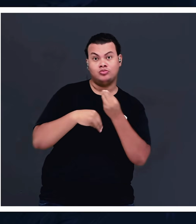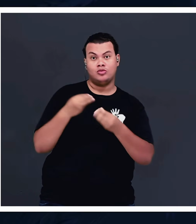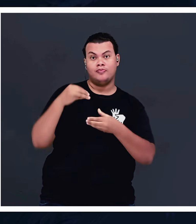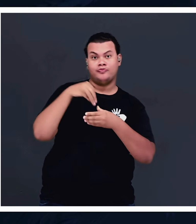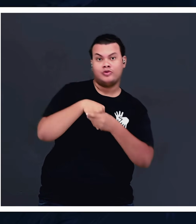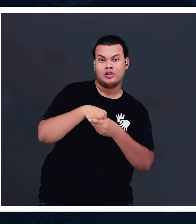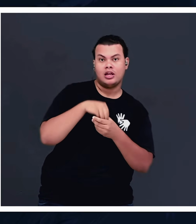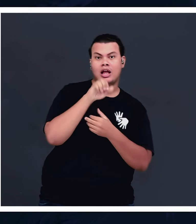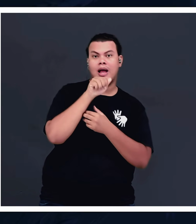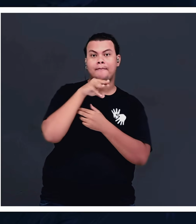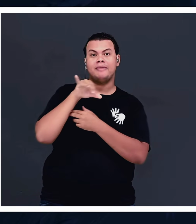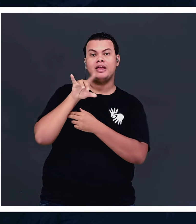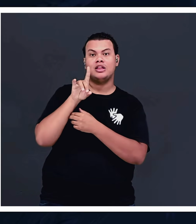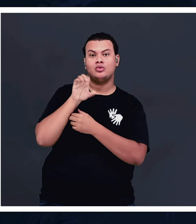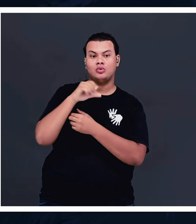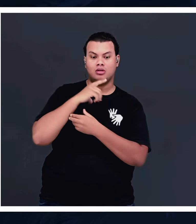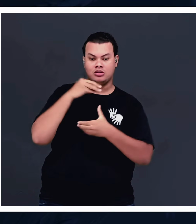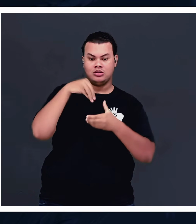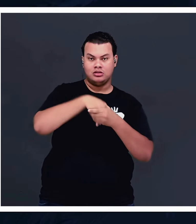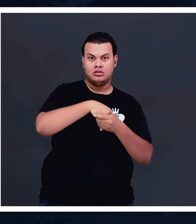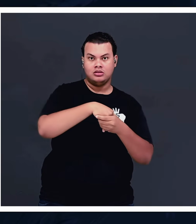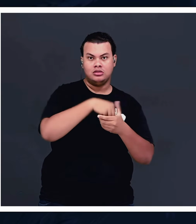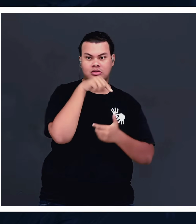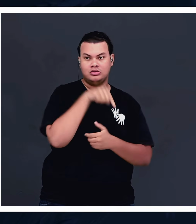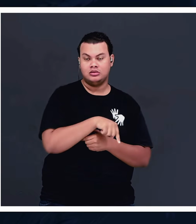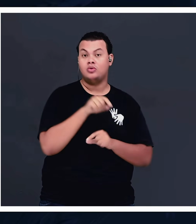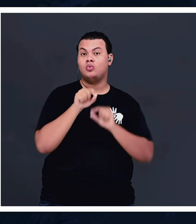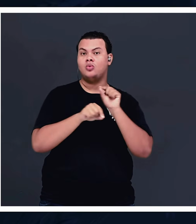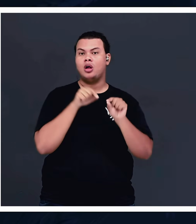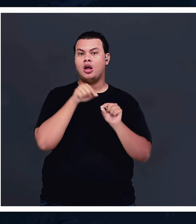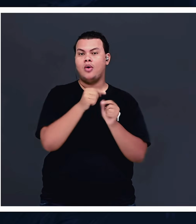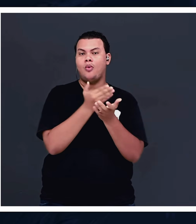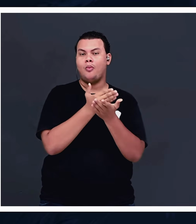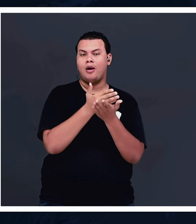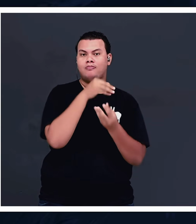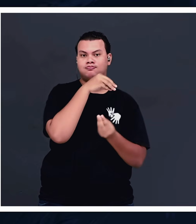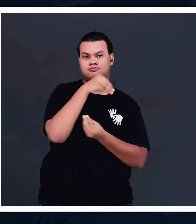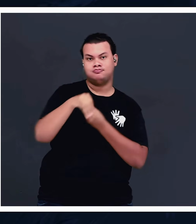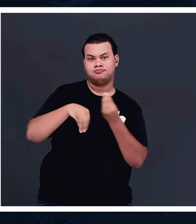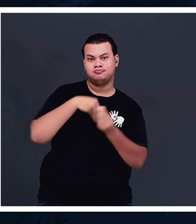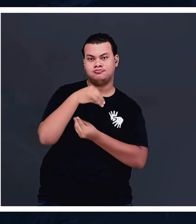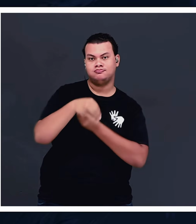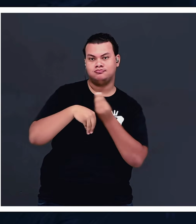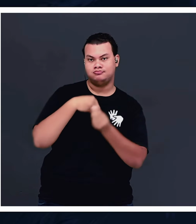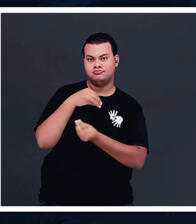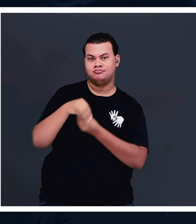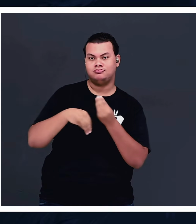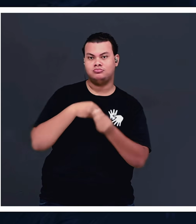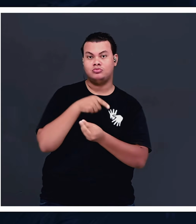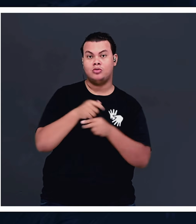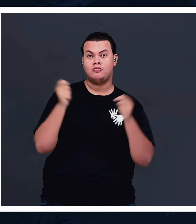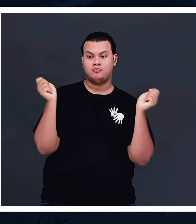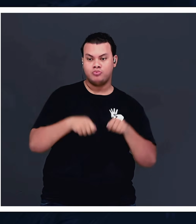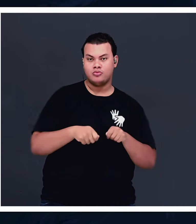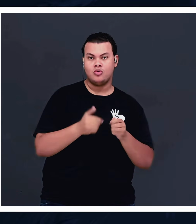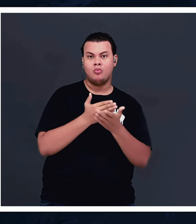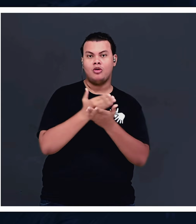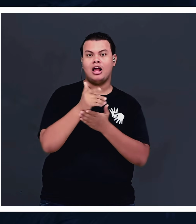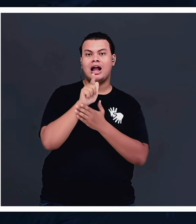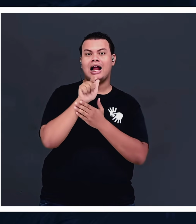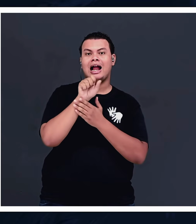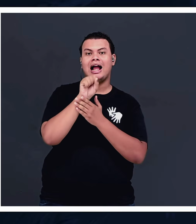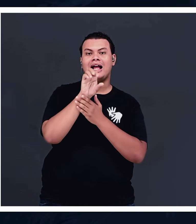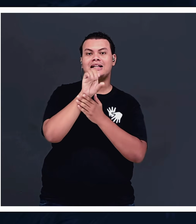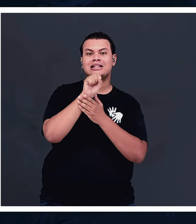amido contido ali no trigo, e essa digestão das bactérias, ela gera